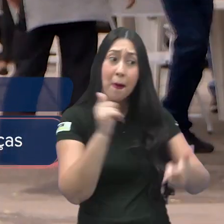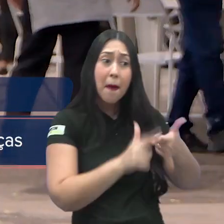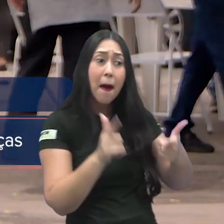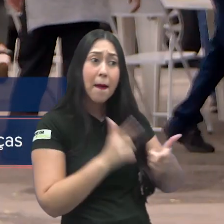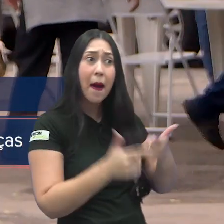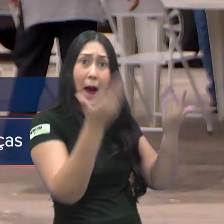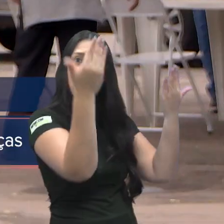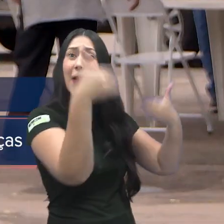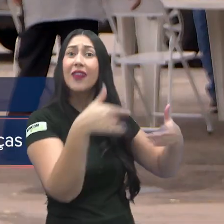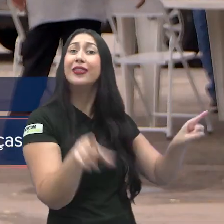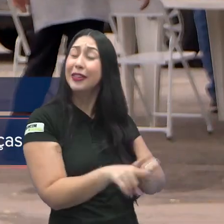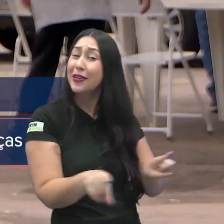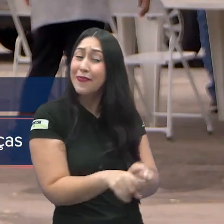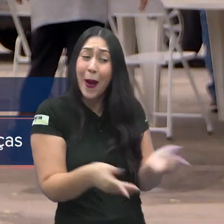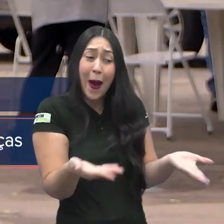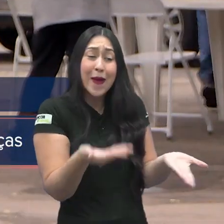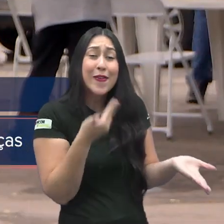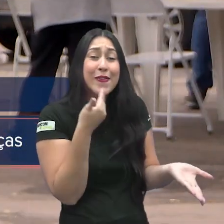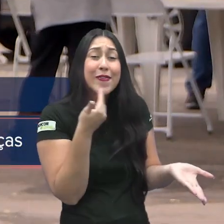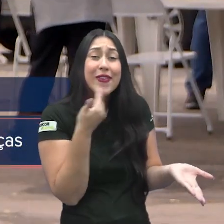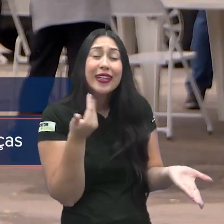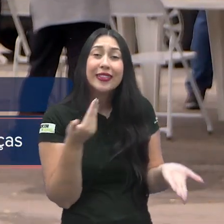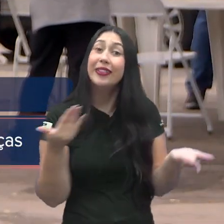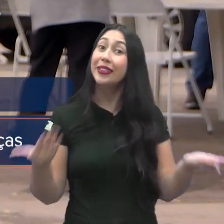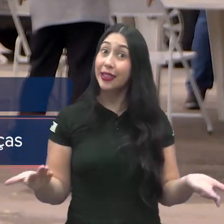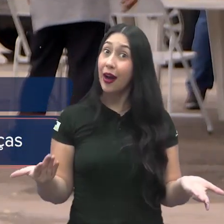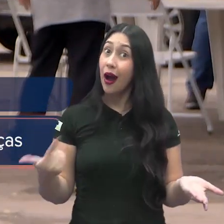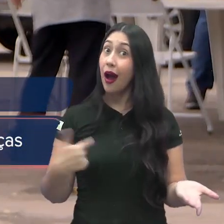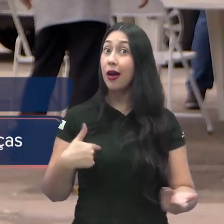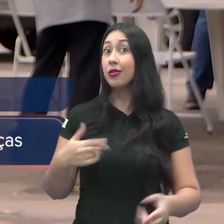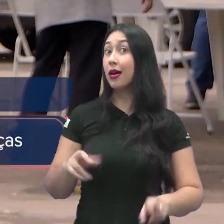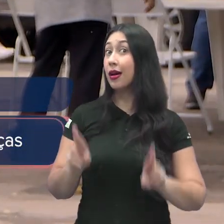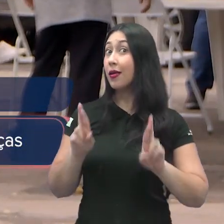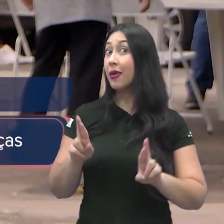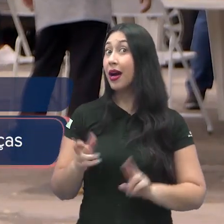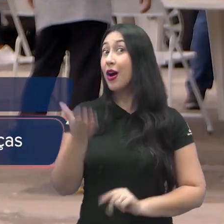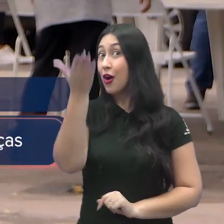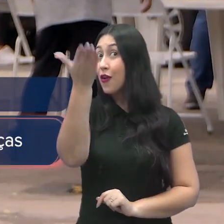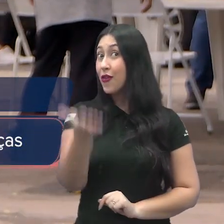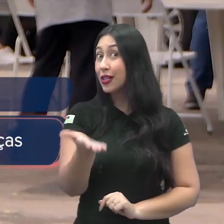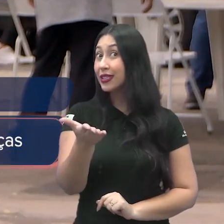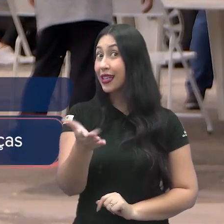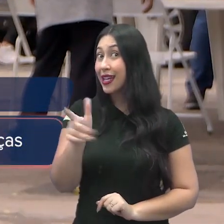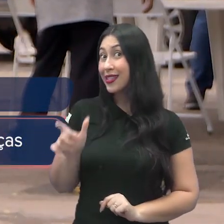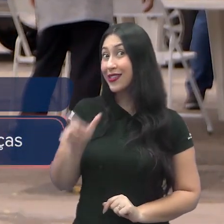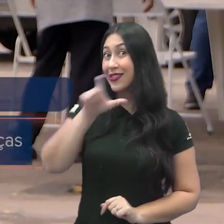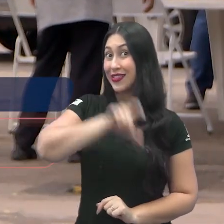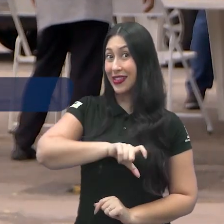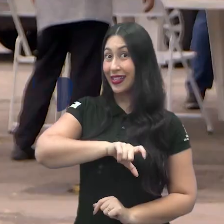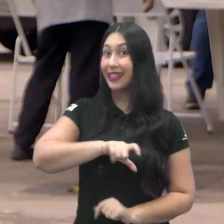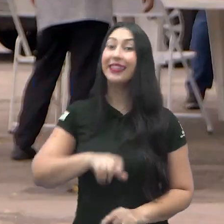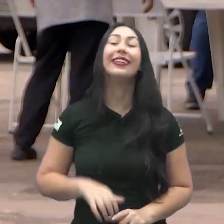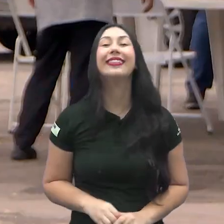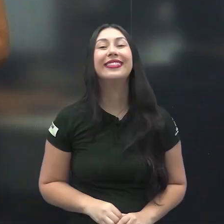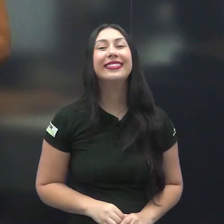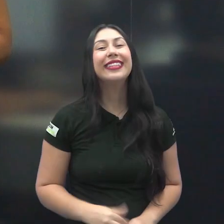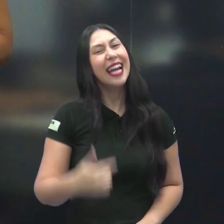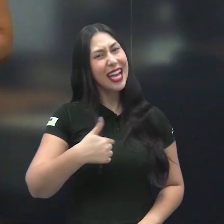Se o problema era a prova prática, ela também ficou mais simplificada. Então, Jô, tô esperando você aparecer com a sua CNH aí também no estúdio,